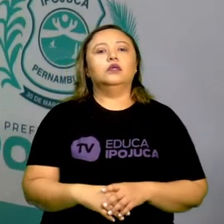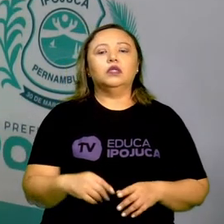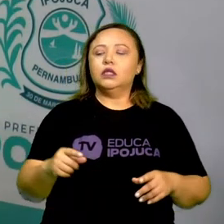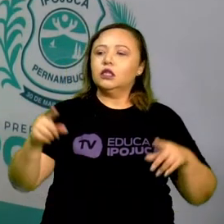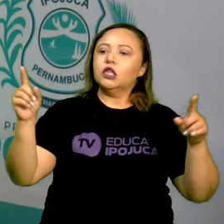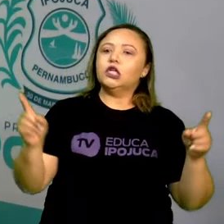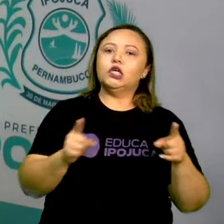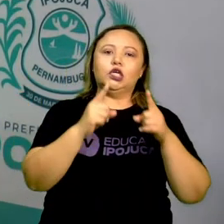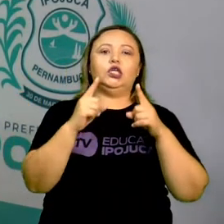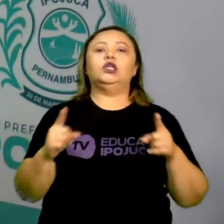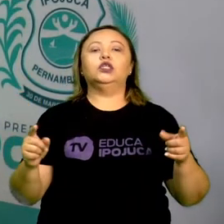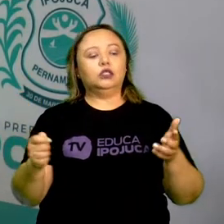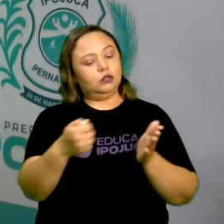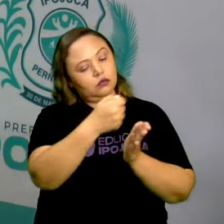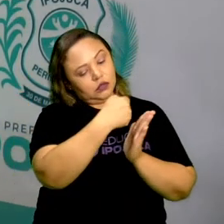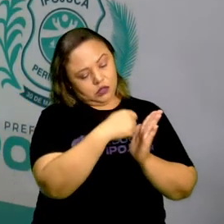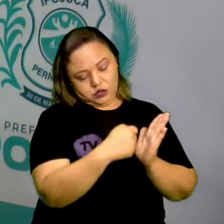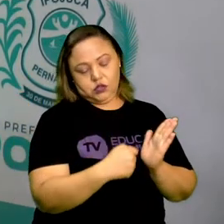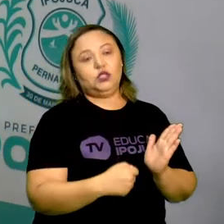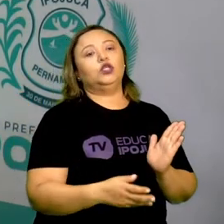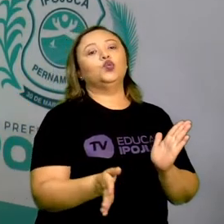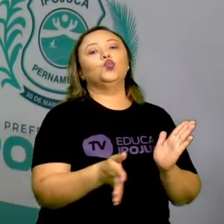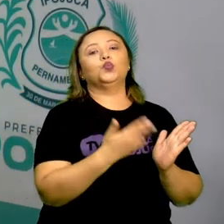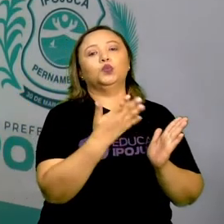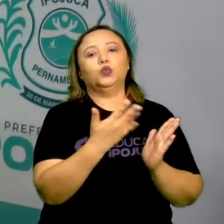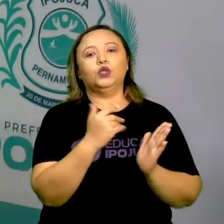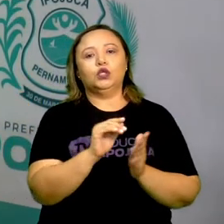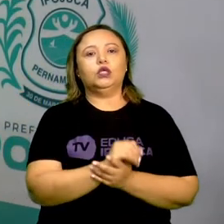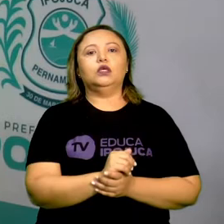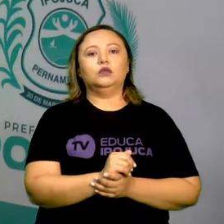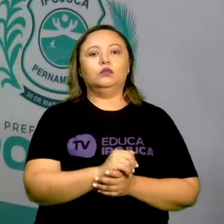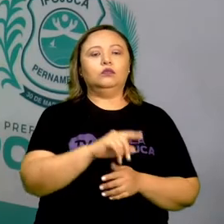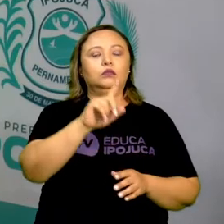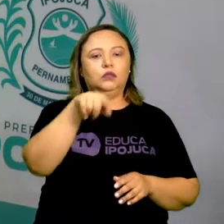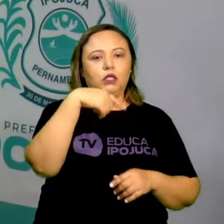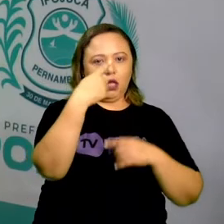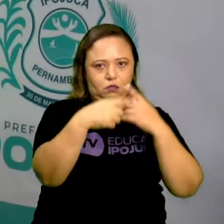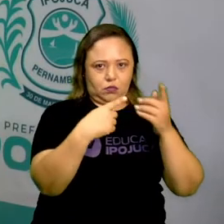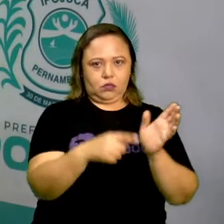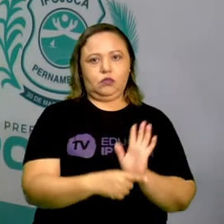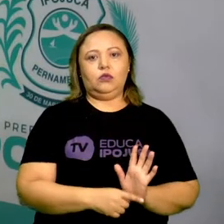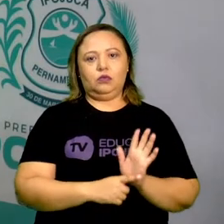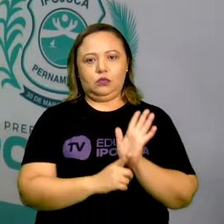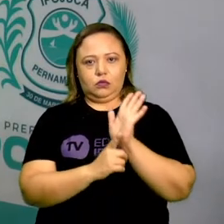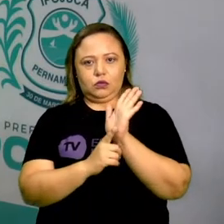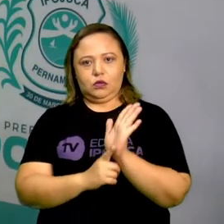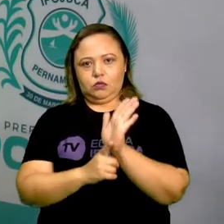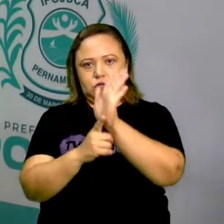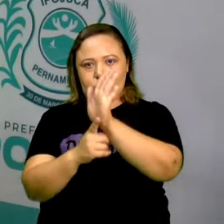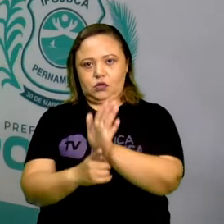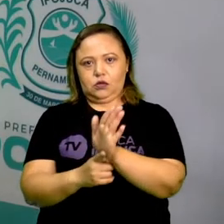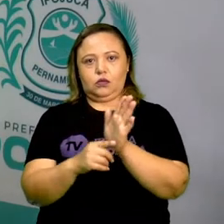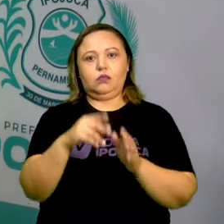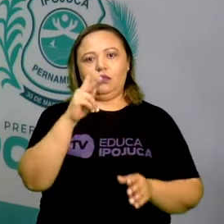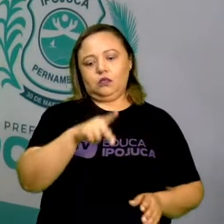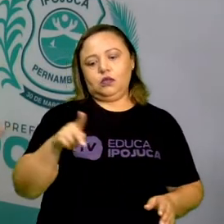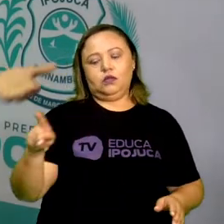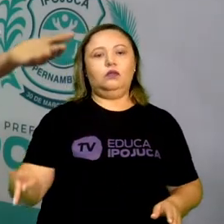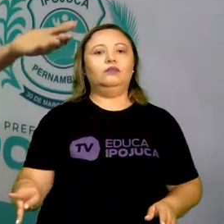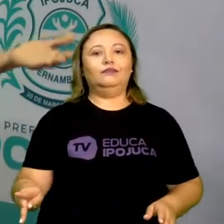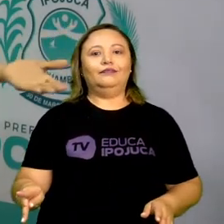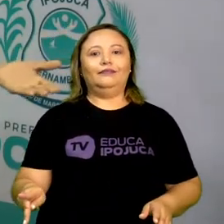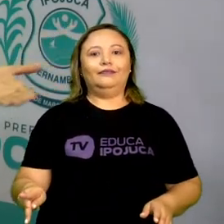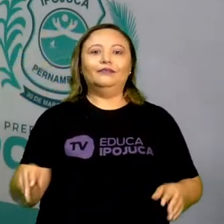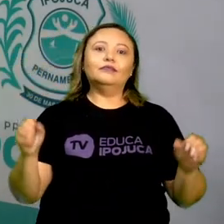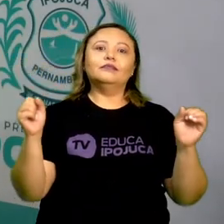escutando e anotando os sons, tá certo? Depois, sabe o que você vai fazer? Leva para a professora, tá bom? E